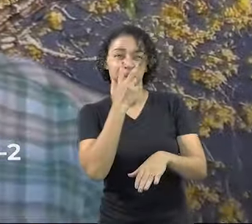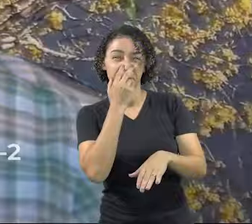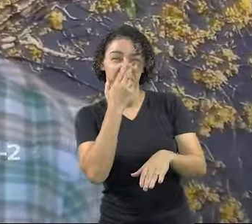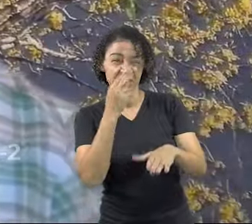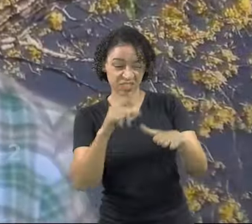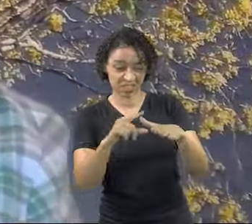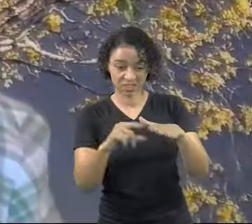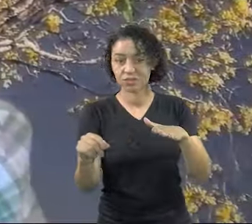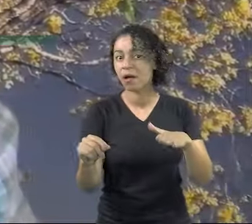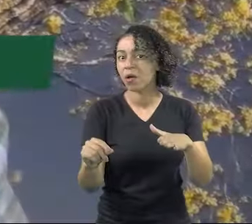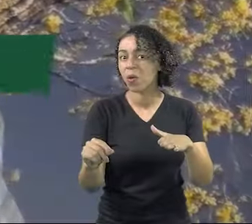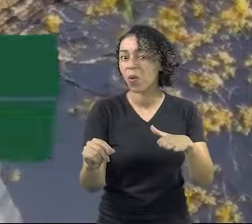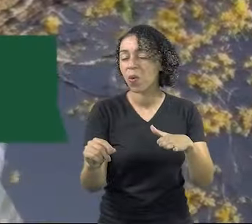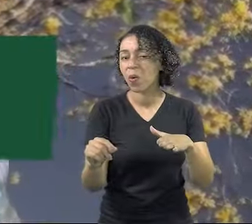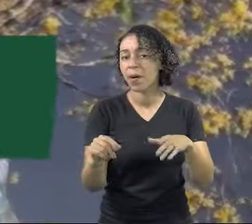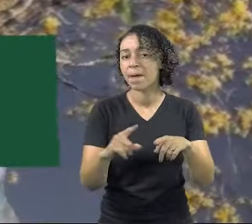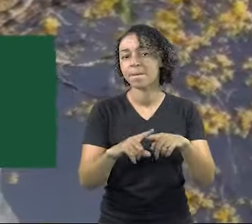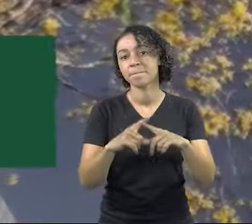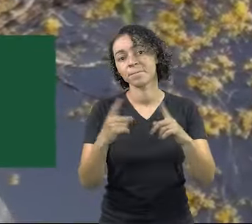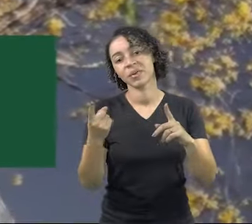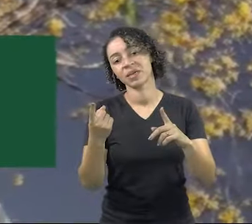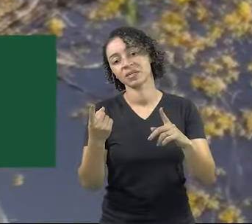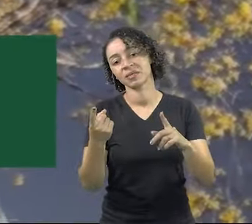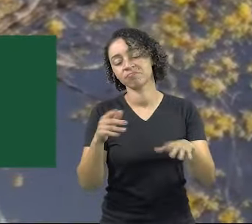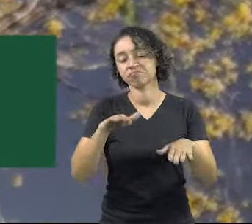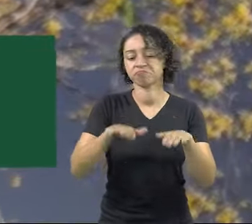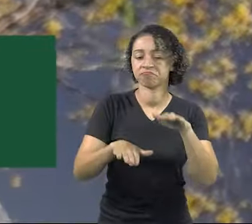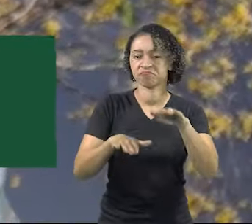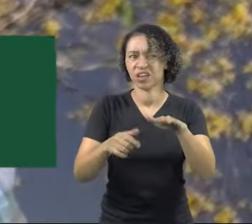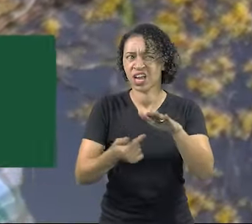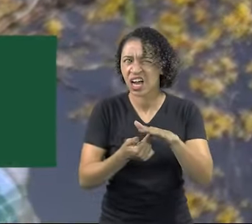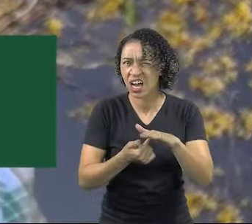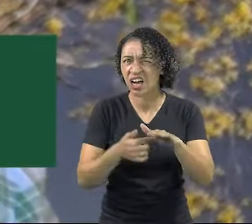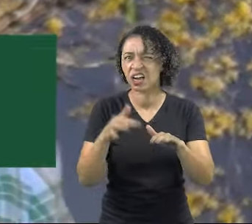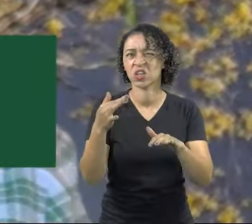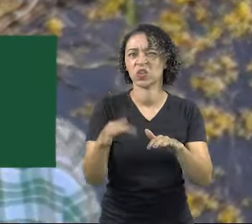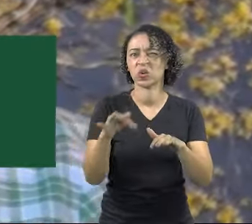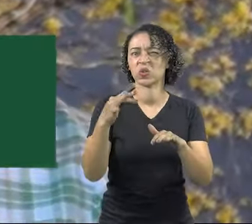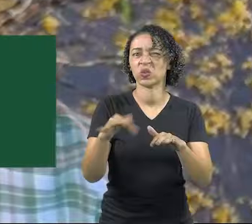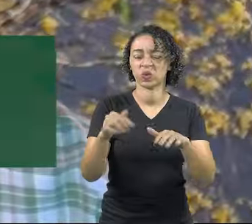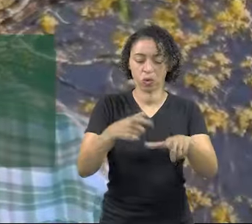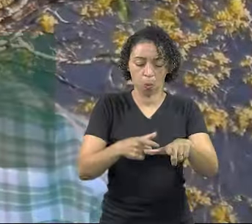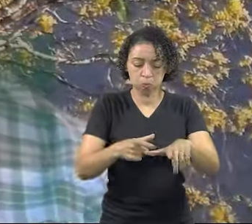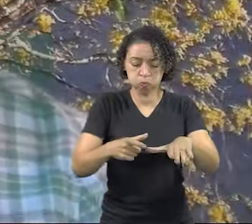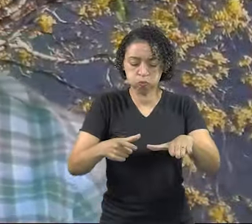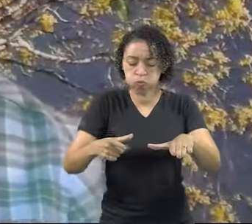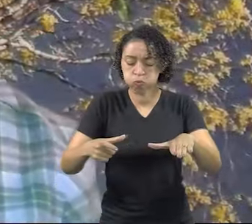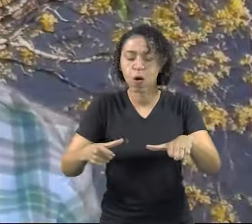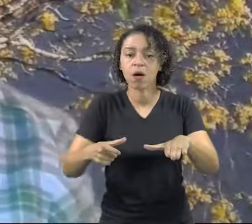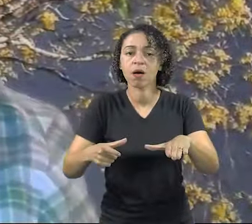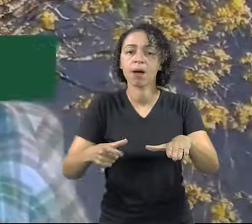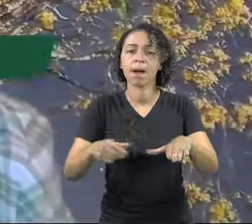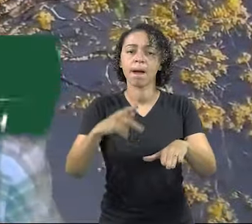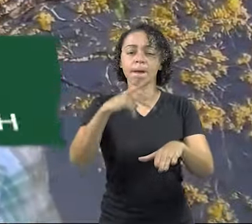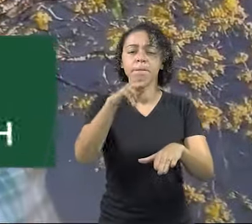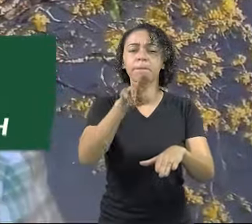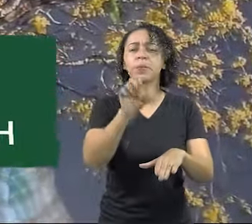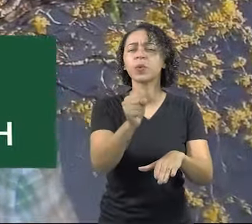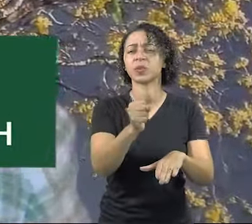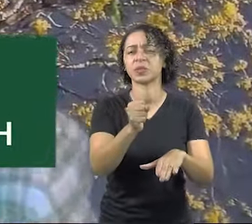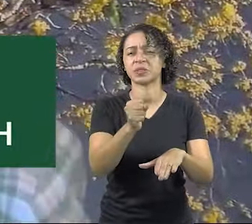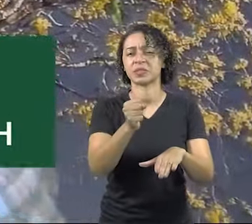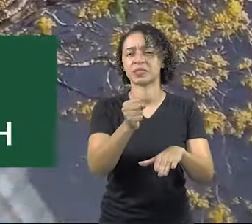vai eu e meu pé emch and e criando pus pus P enchando já não podia pôr no tênis